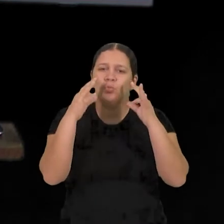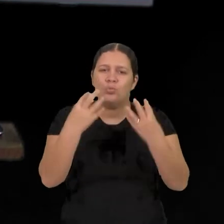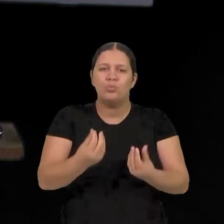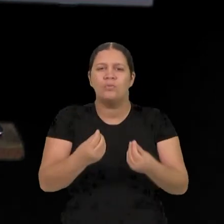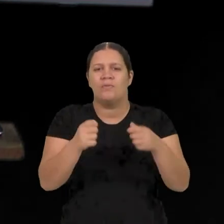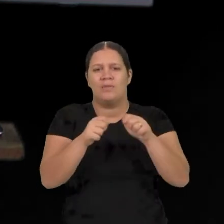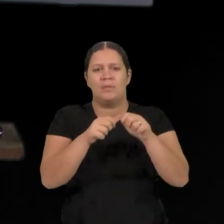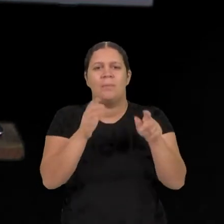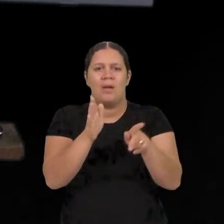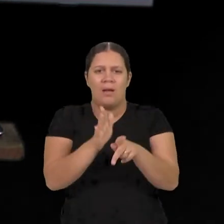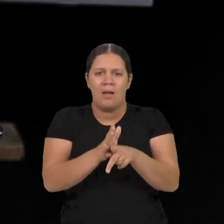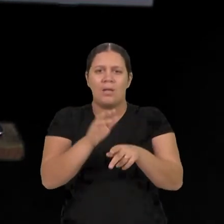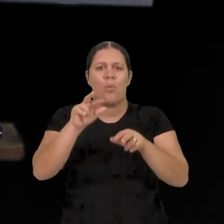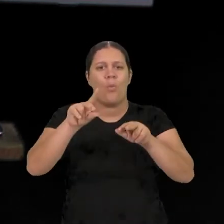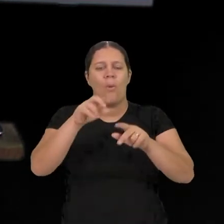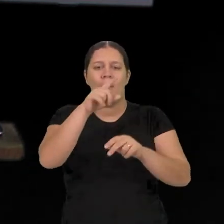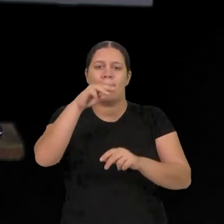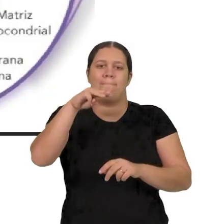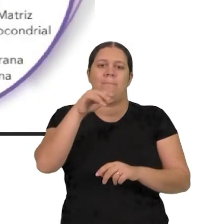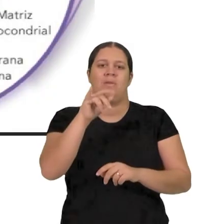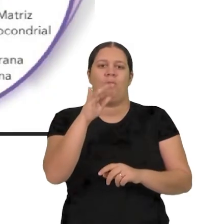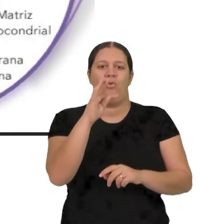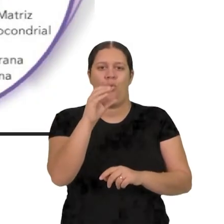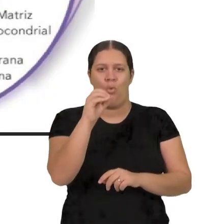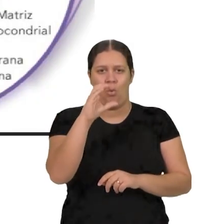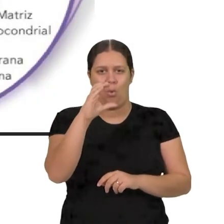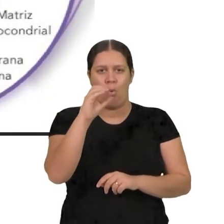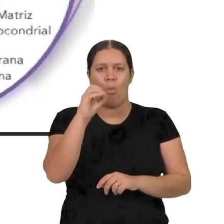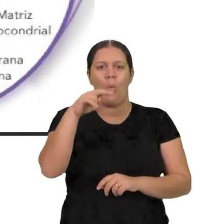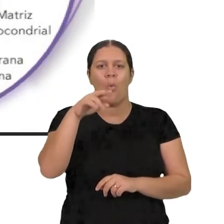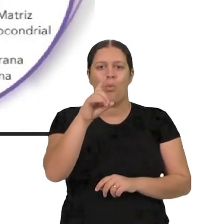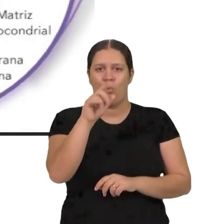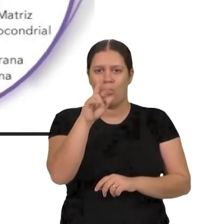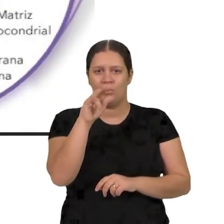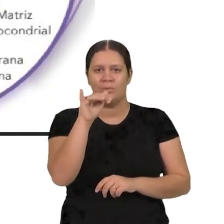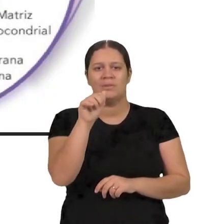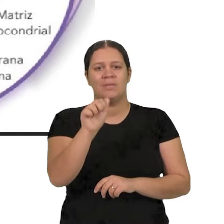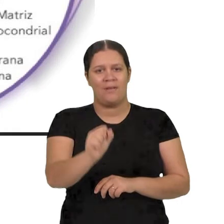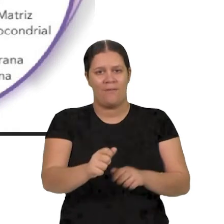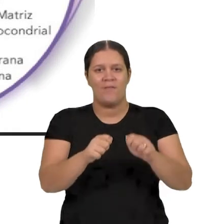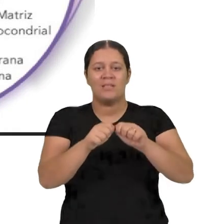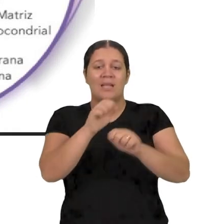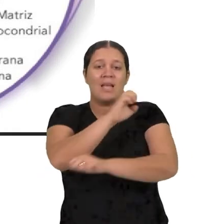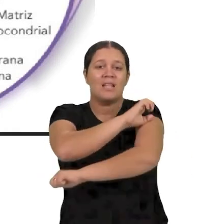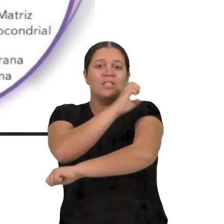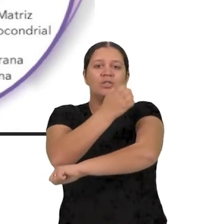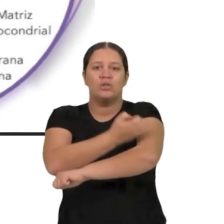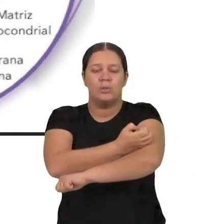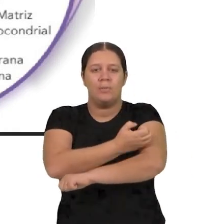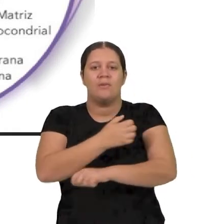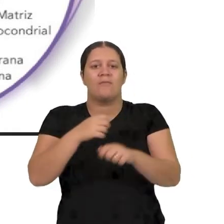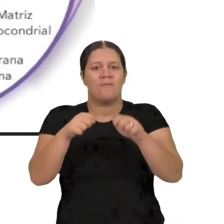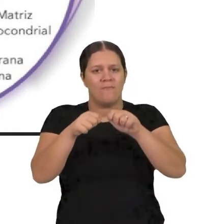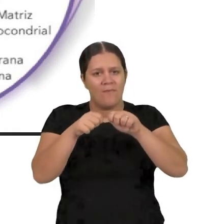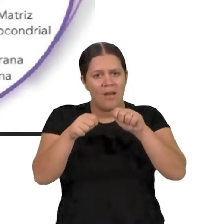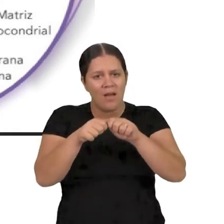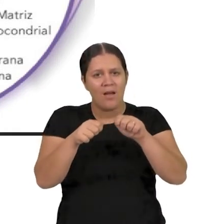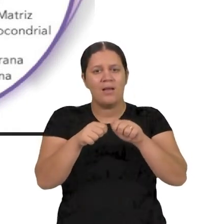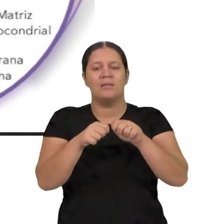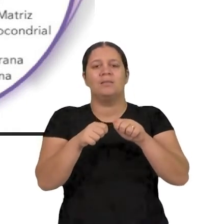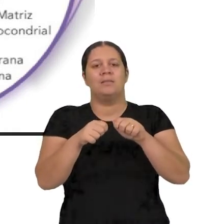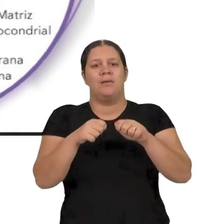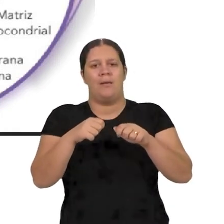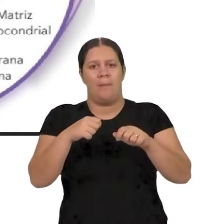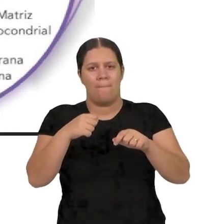funcione. Então as mitocôndrias entram exatamente para isso, para produzir energia, tá? Para que haja o funcionamento